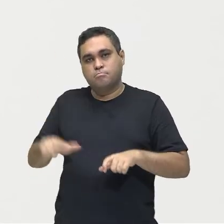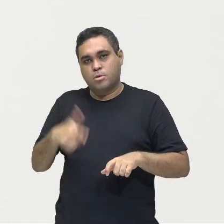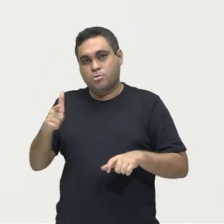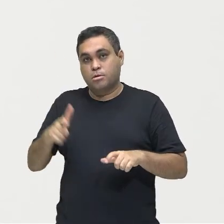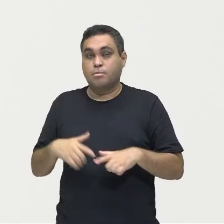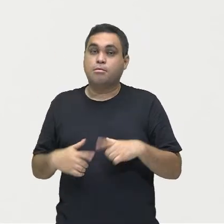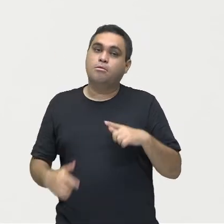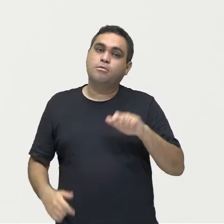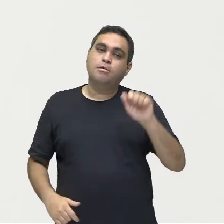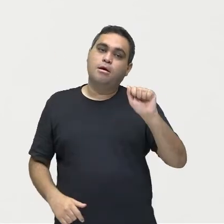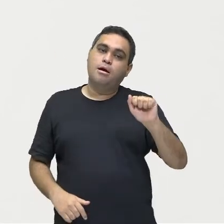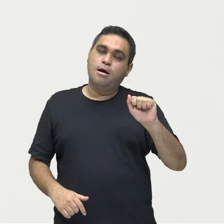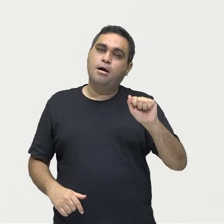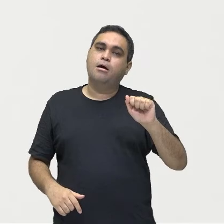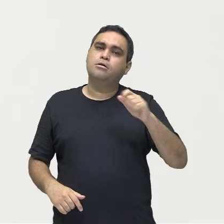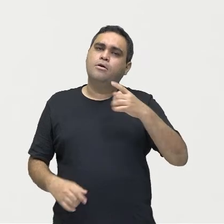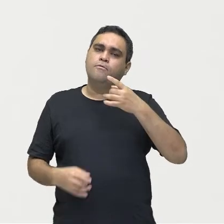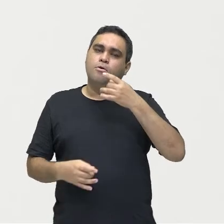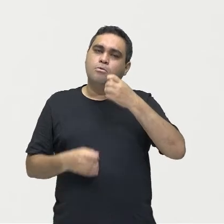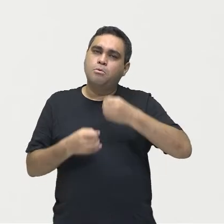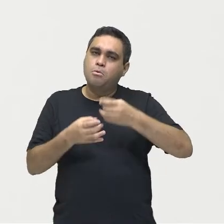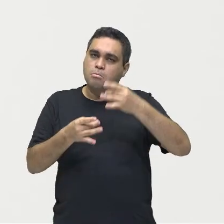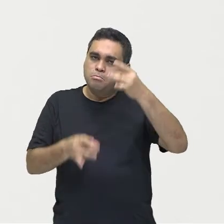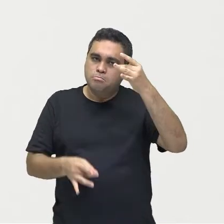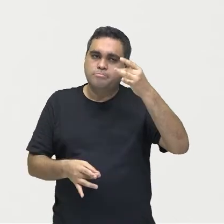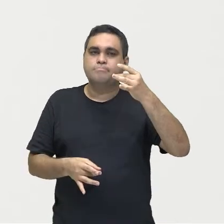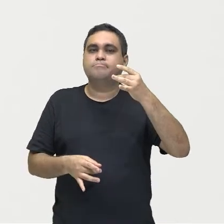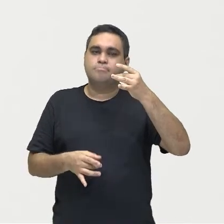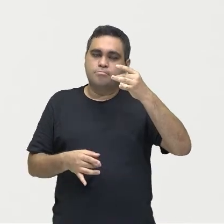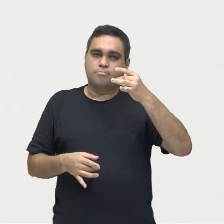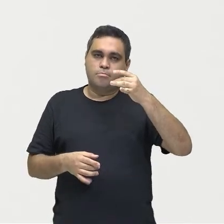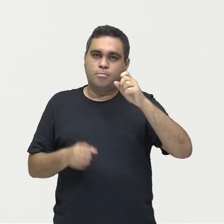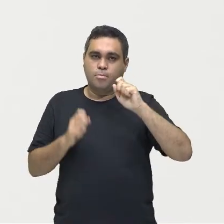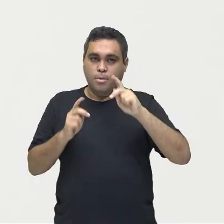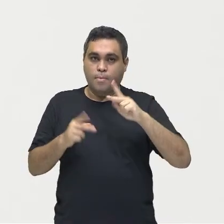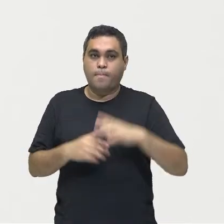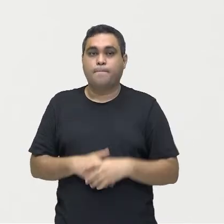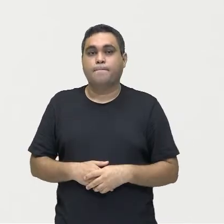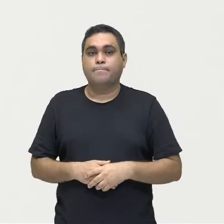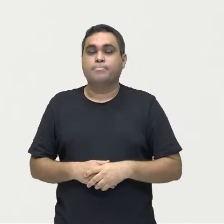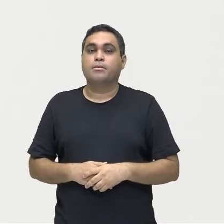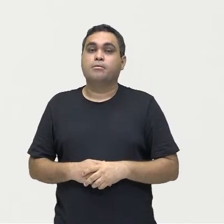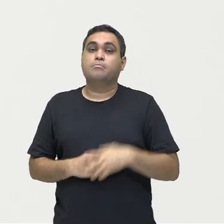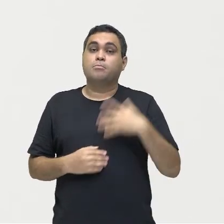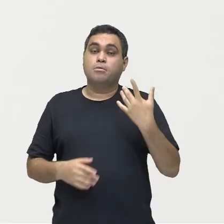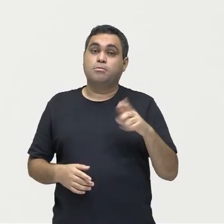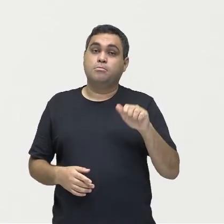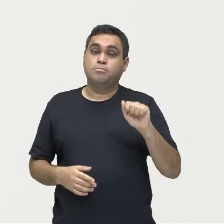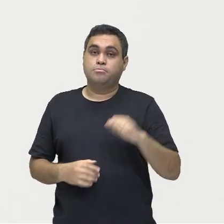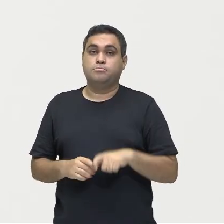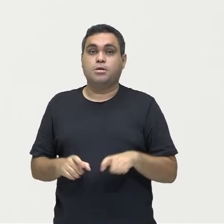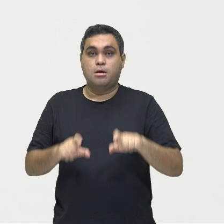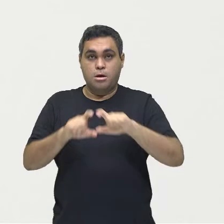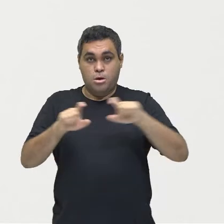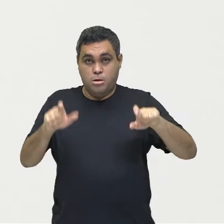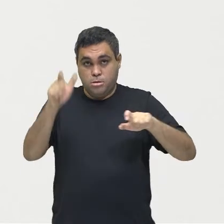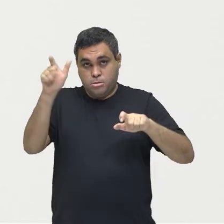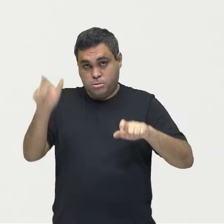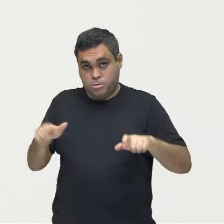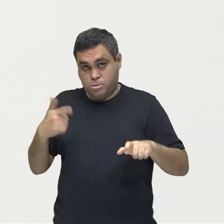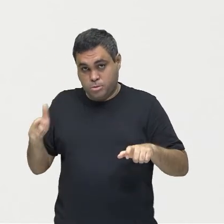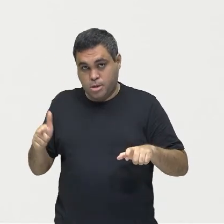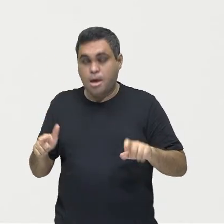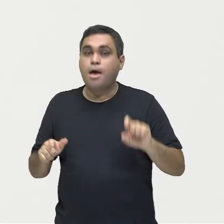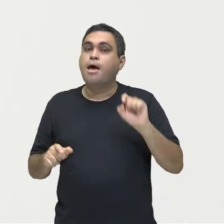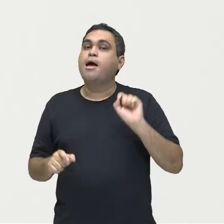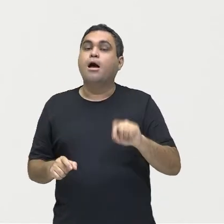letra A, eu já vou comentando aqui, que é a parte do comentário final, tá bom? Na letra A, eu tenho assim: a oração sem sujeito